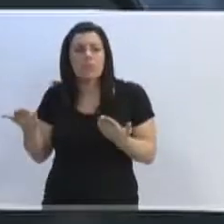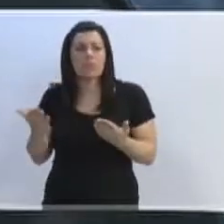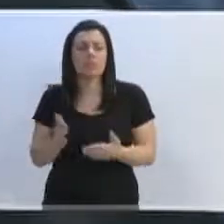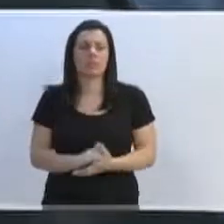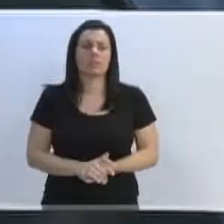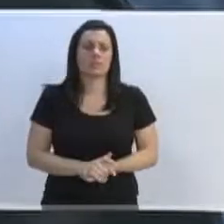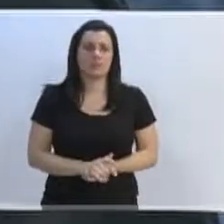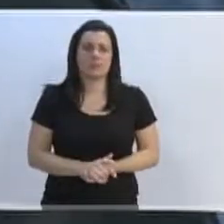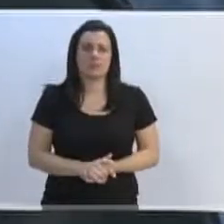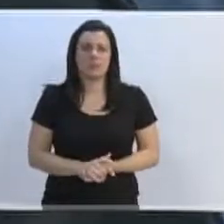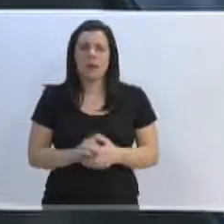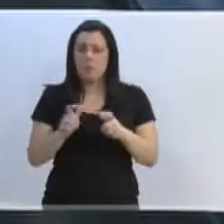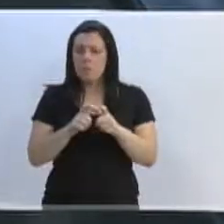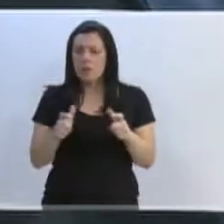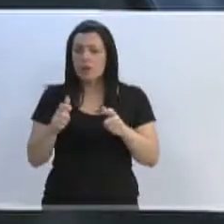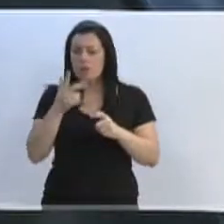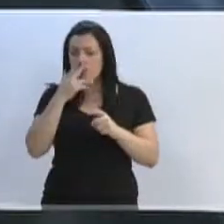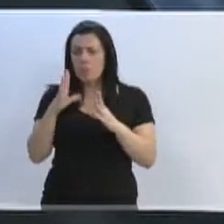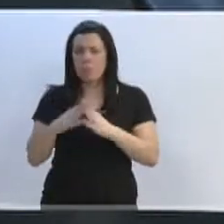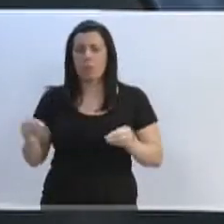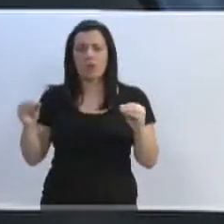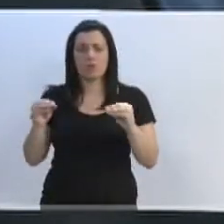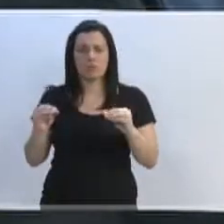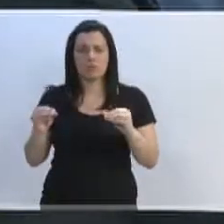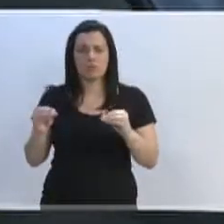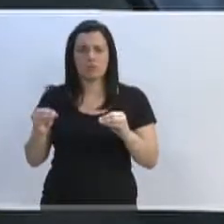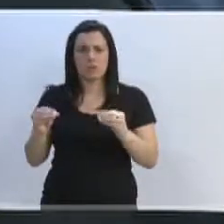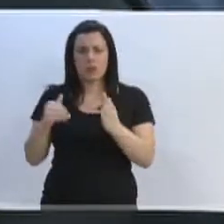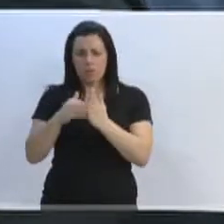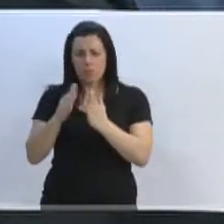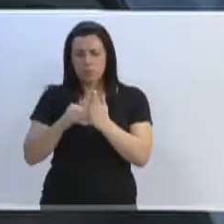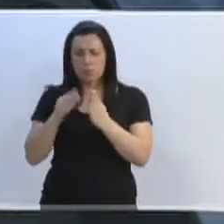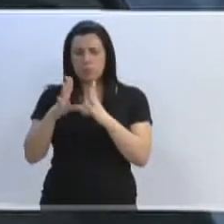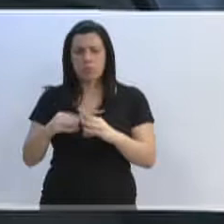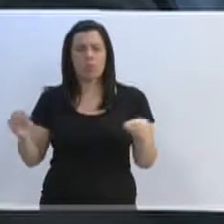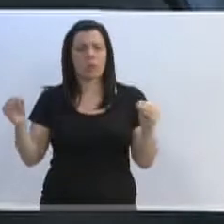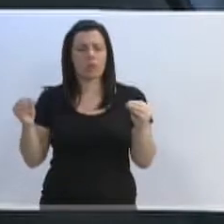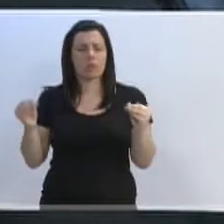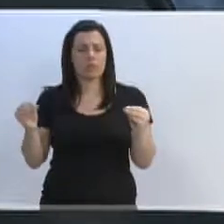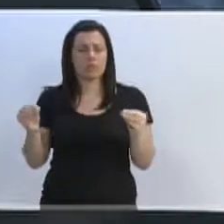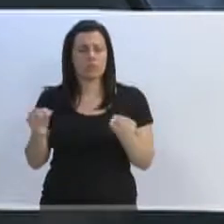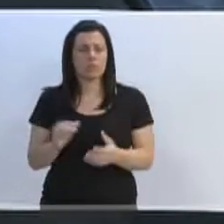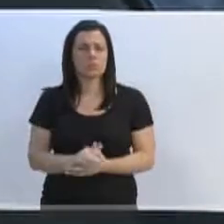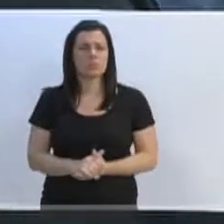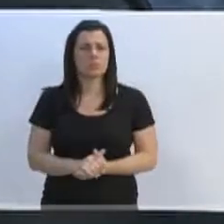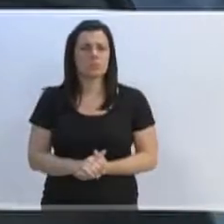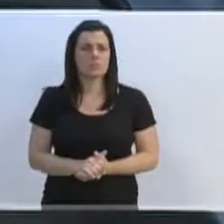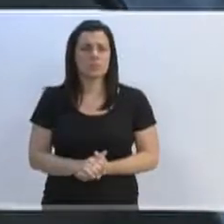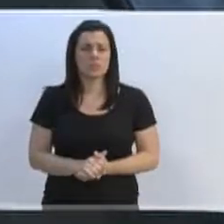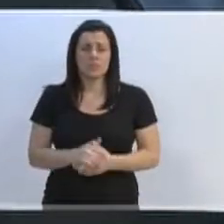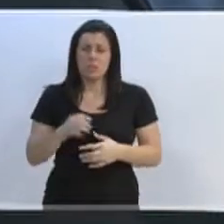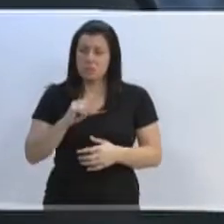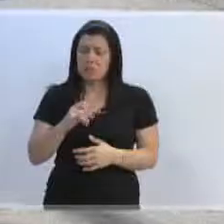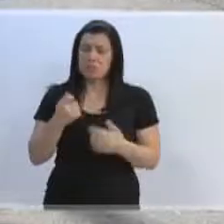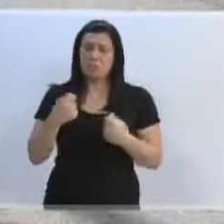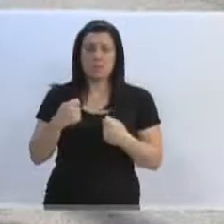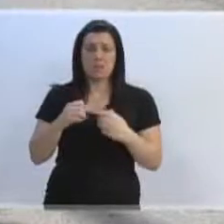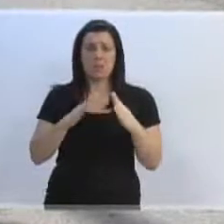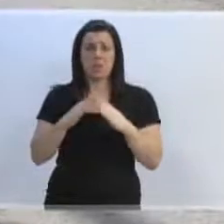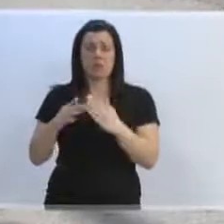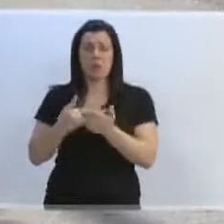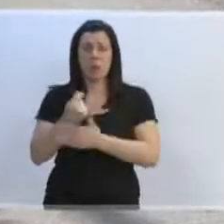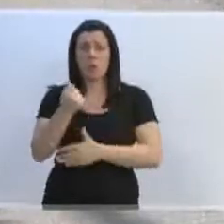maior parte está apagada também. E uma tinta não sai tanto assim, senão vem aqui os moradores que compram tinta para eles pintar.